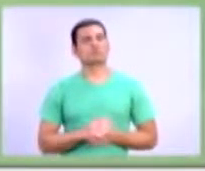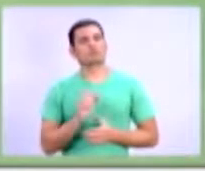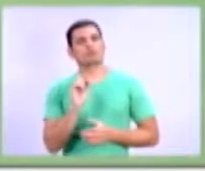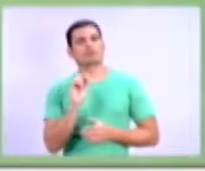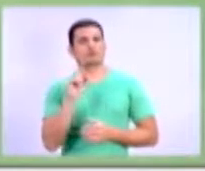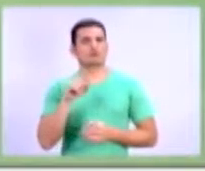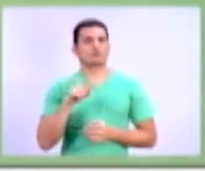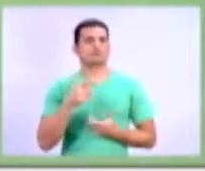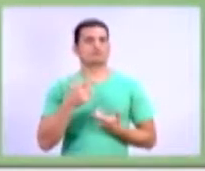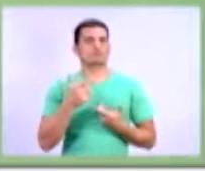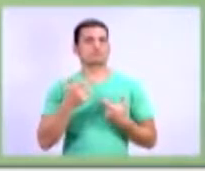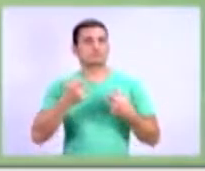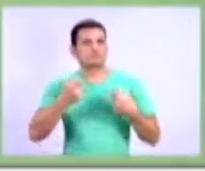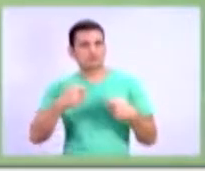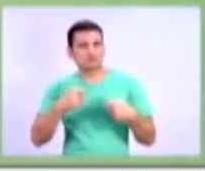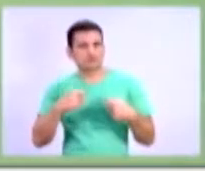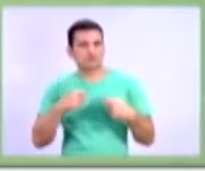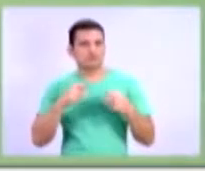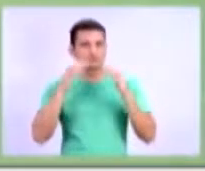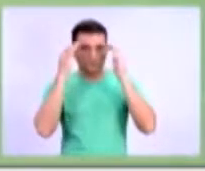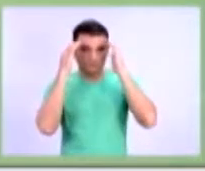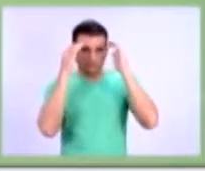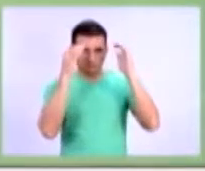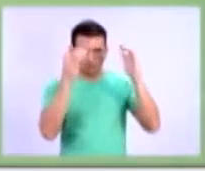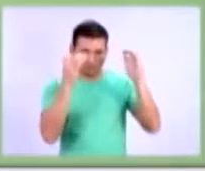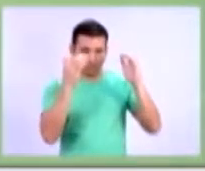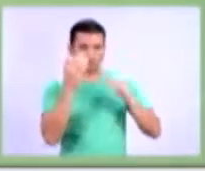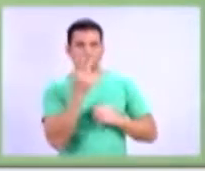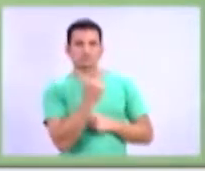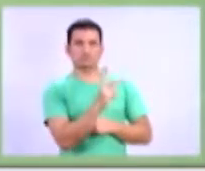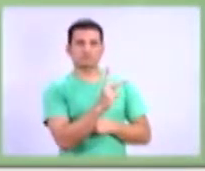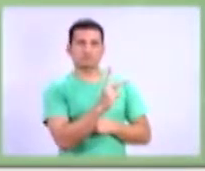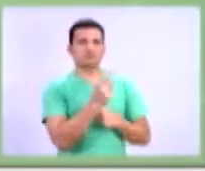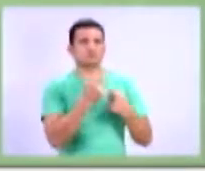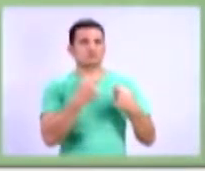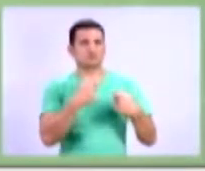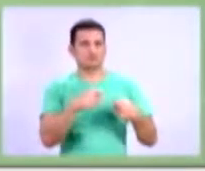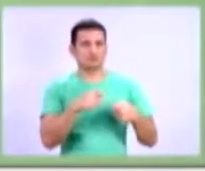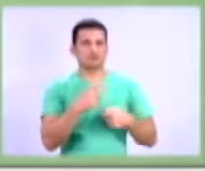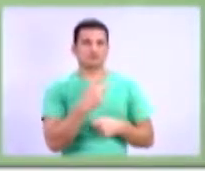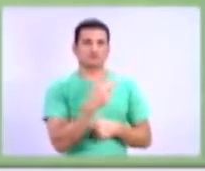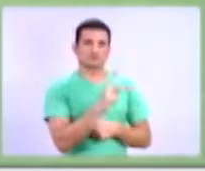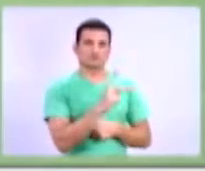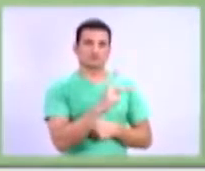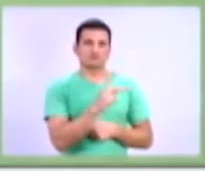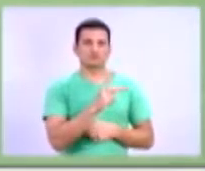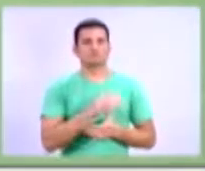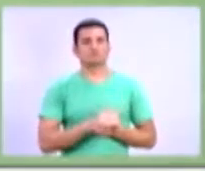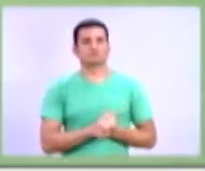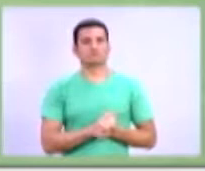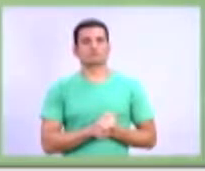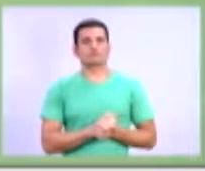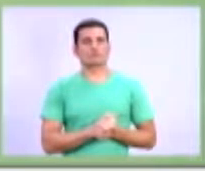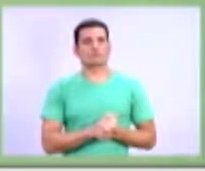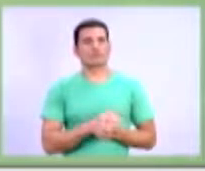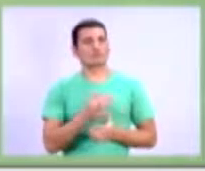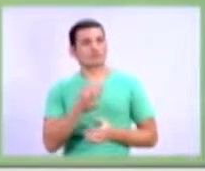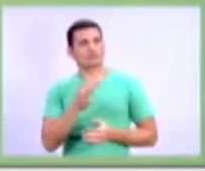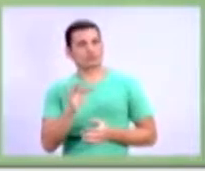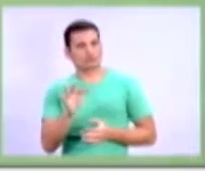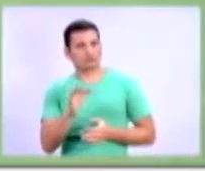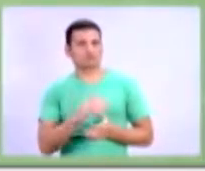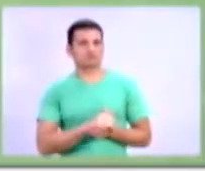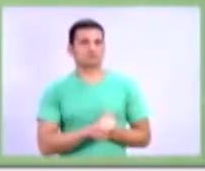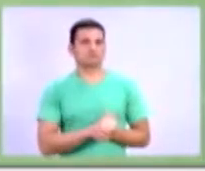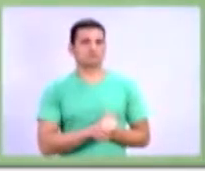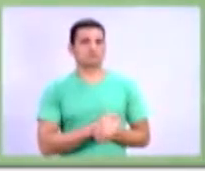respeito à alteridade do outro, de suas necessidades, de sua dor, para que o outro possa ser o que é e